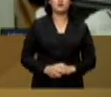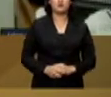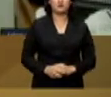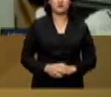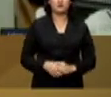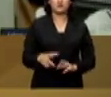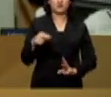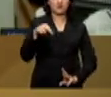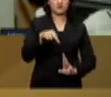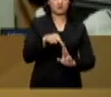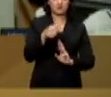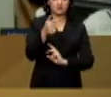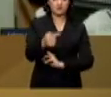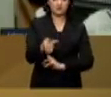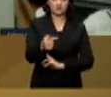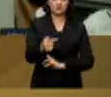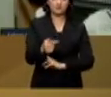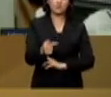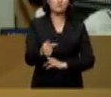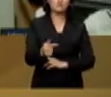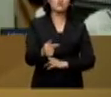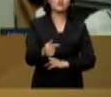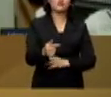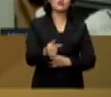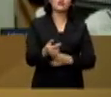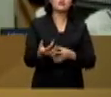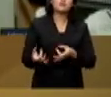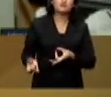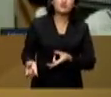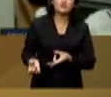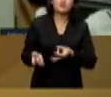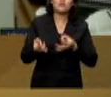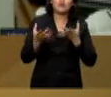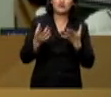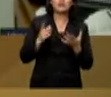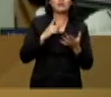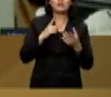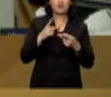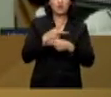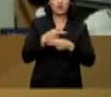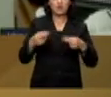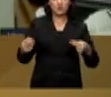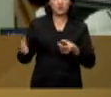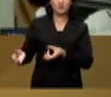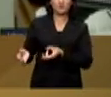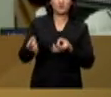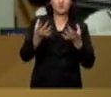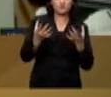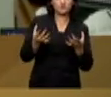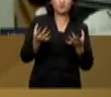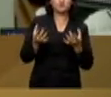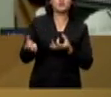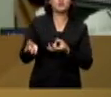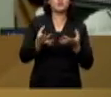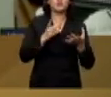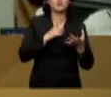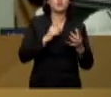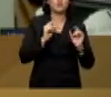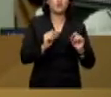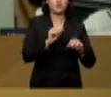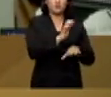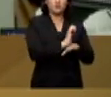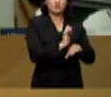Inciso 7. Nas operações e prestações que destinem bens e serviços a consumidor final, contribuinte ou não do imposto localizado em outro